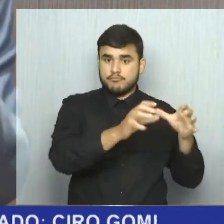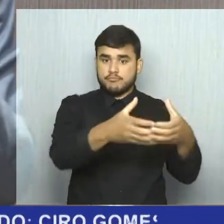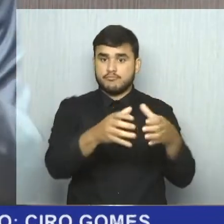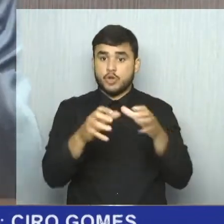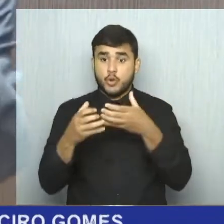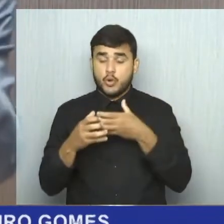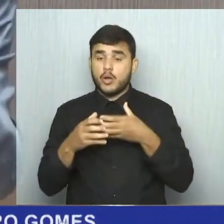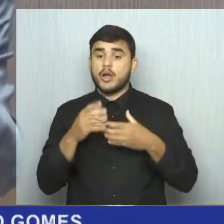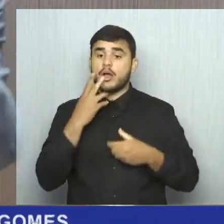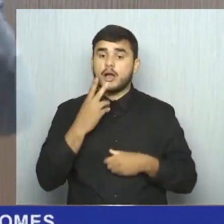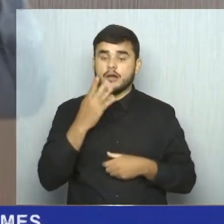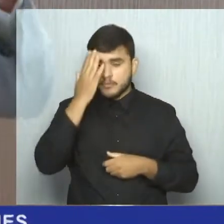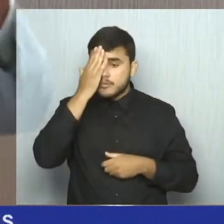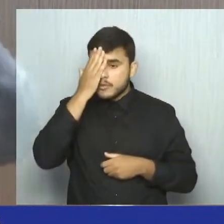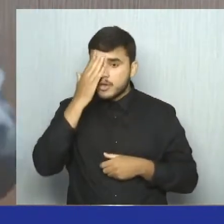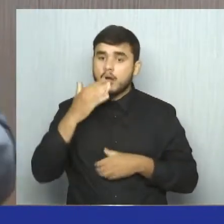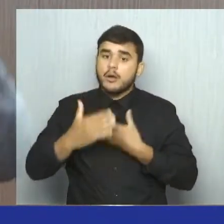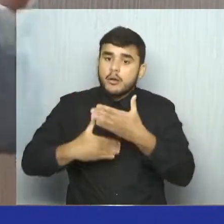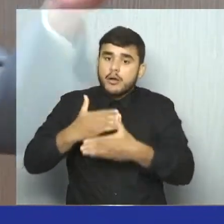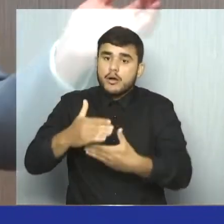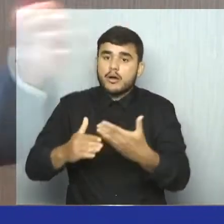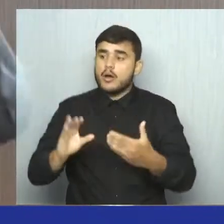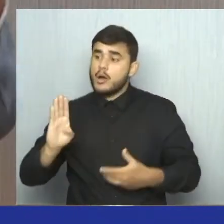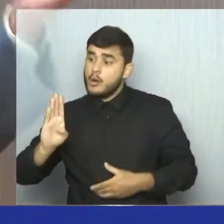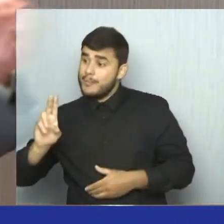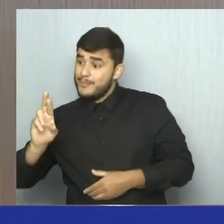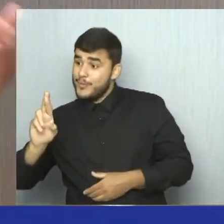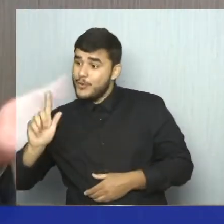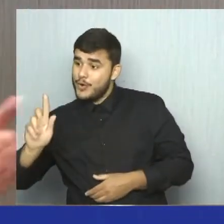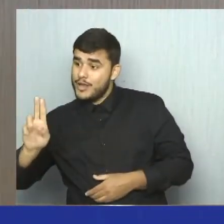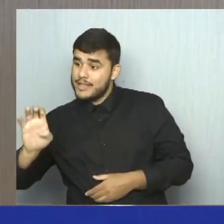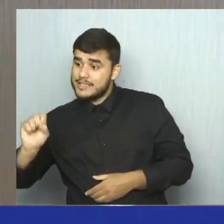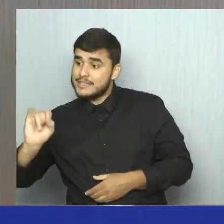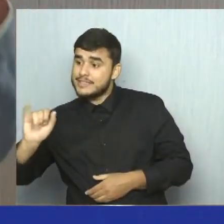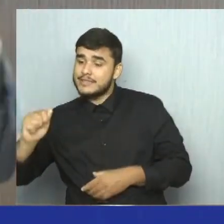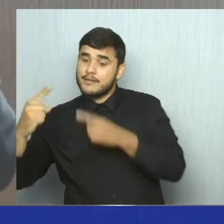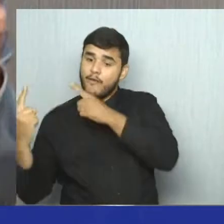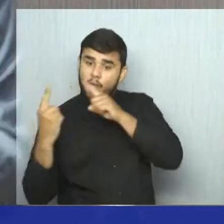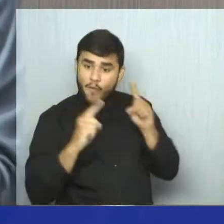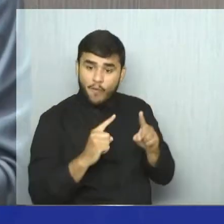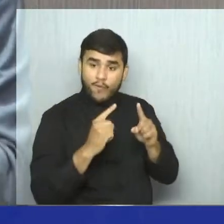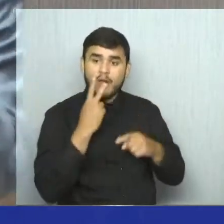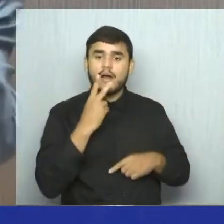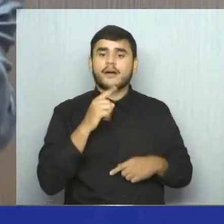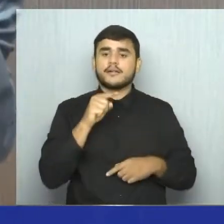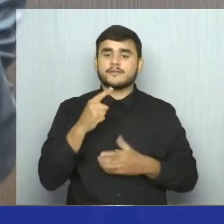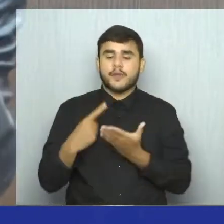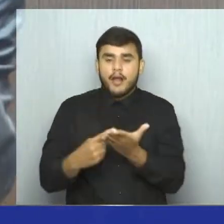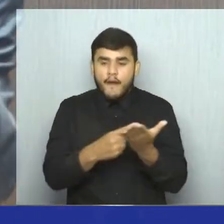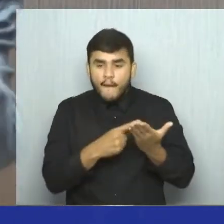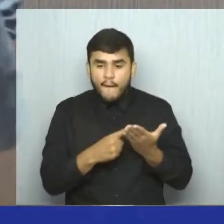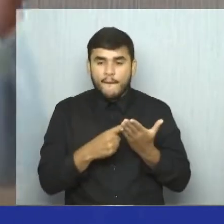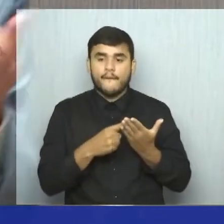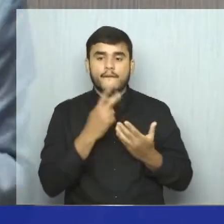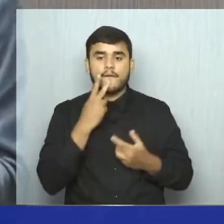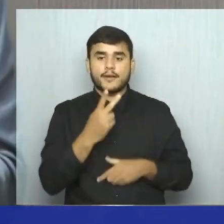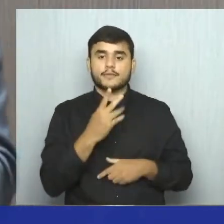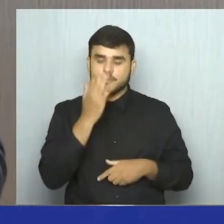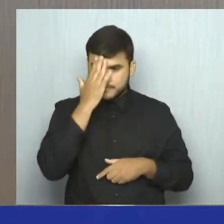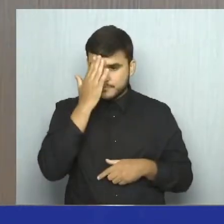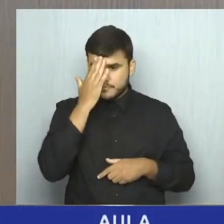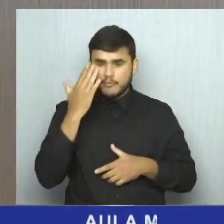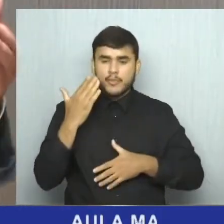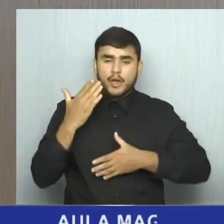emergente em antagonismo ao conchavo, ao acordo, falo de conchavo, mas o grande acordo secular, quase